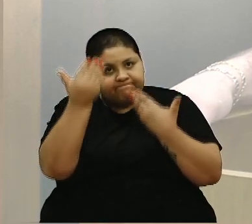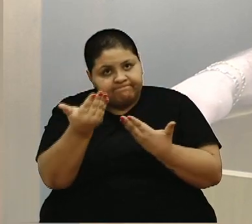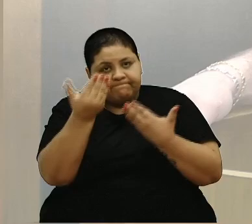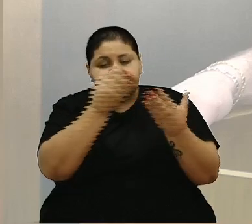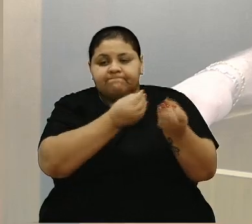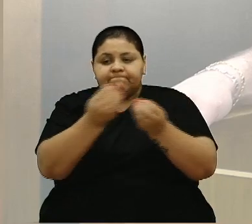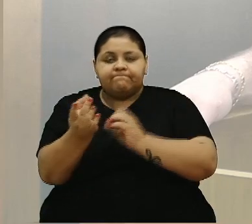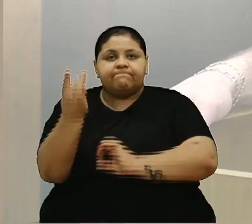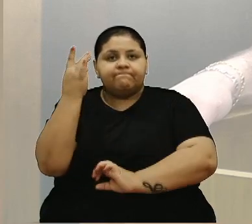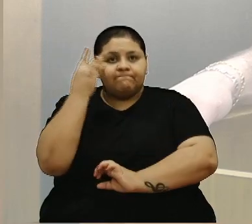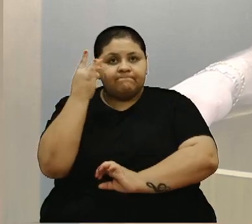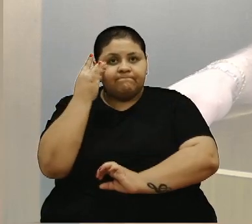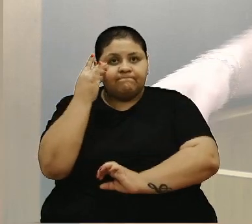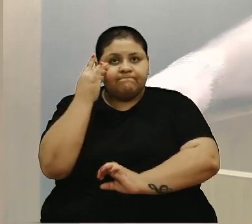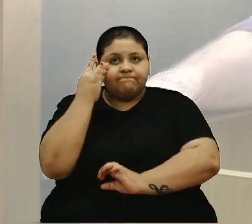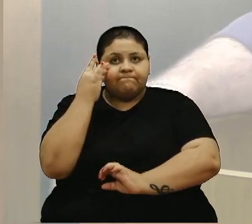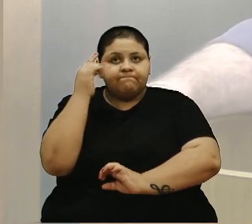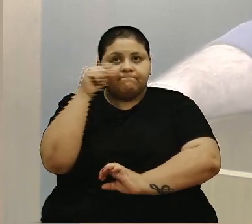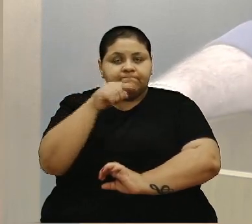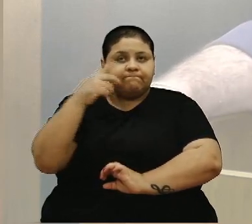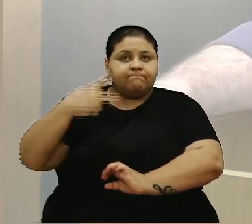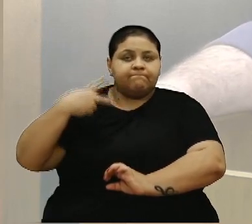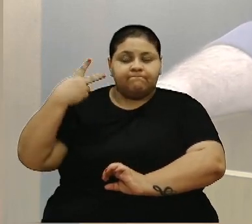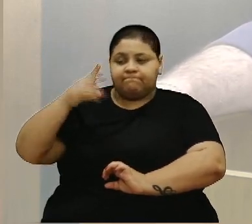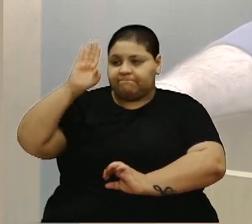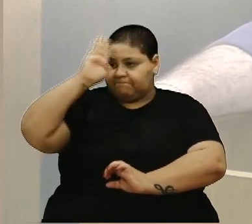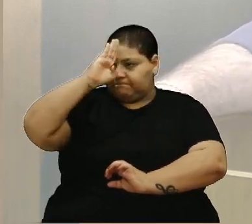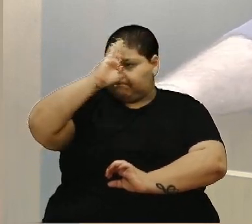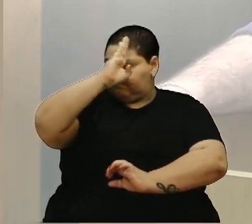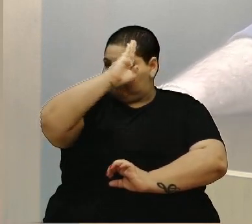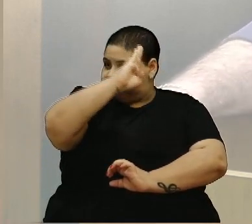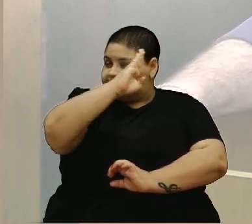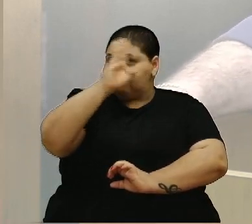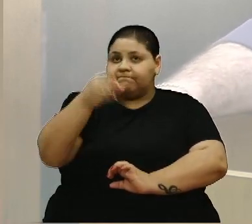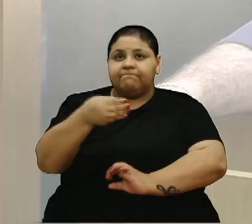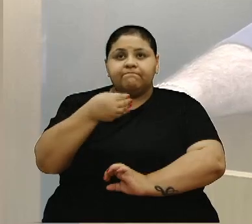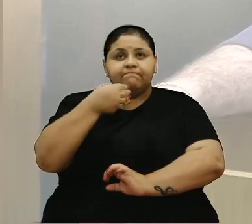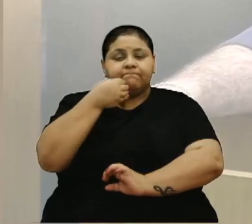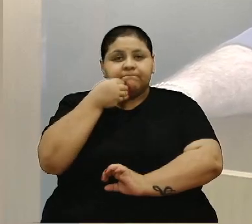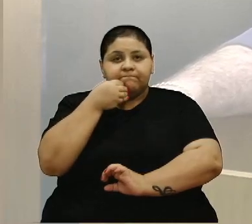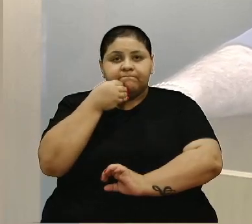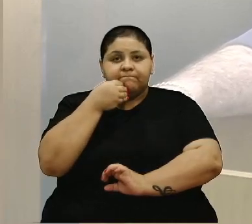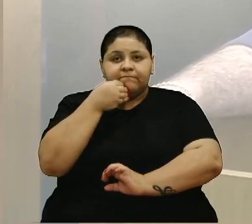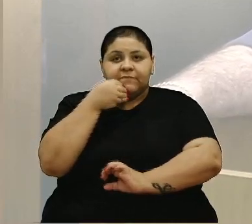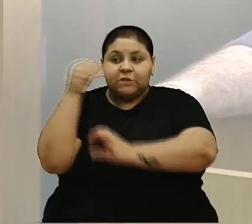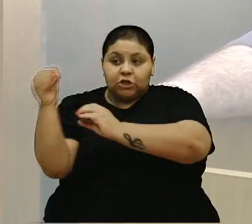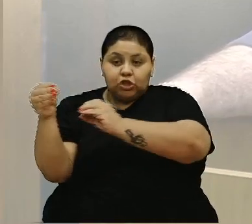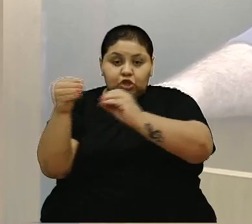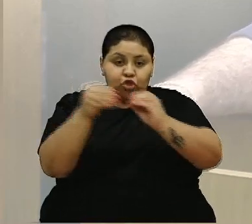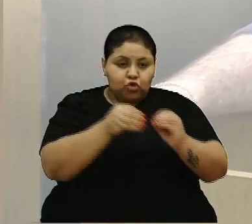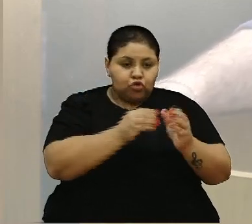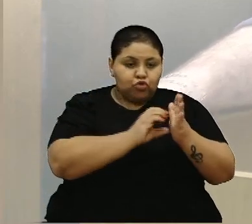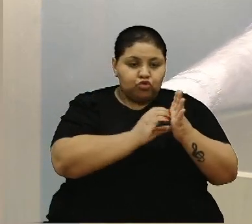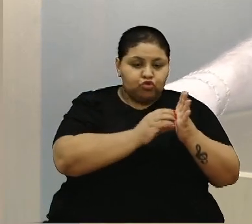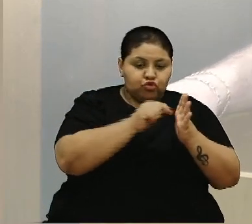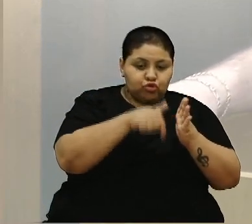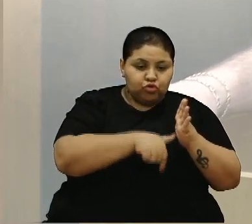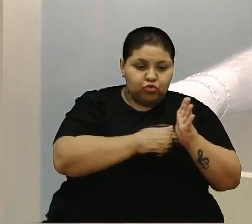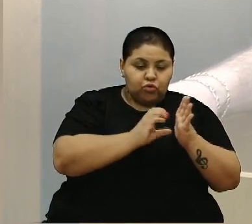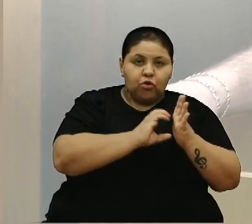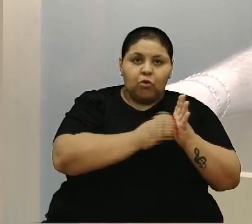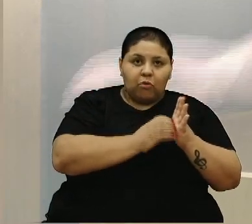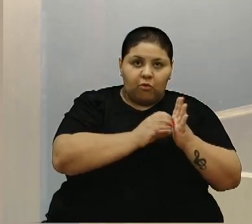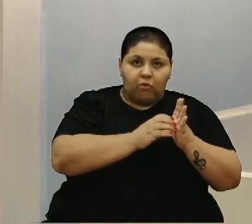muito a presença de vocês, vereador Bressan, que nos possibilitou, trouxe o Jimmy ao nosso partido e nos